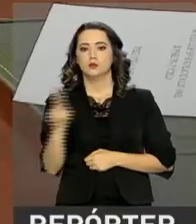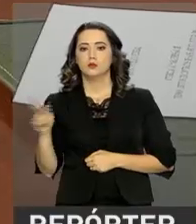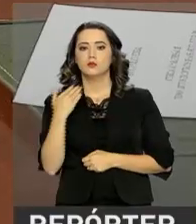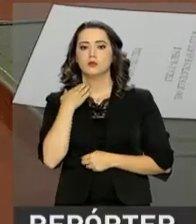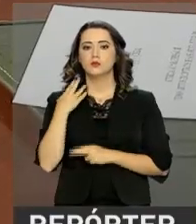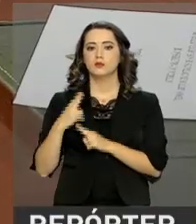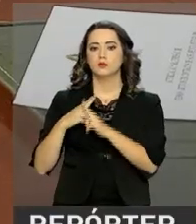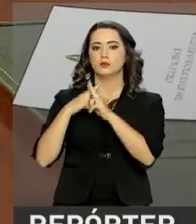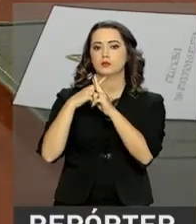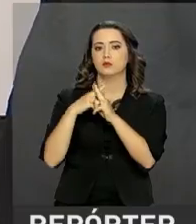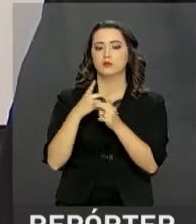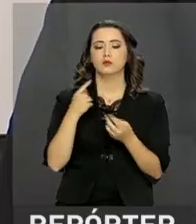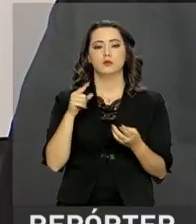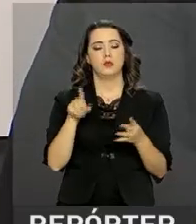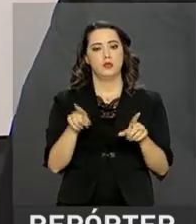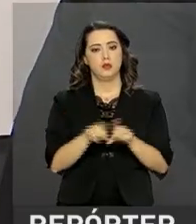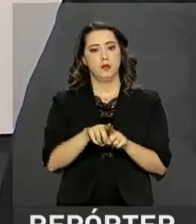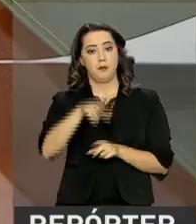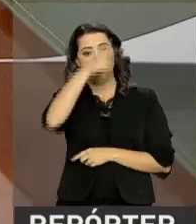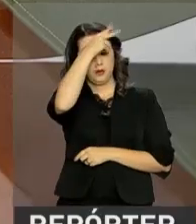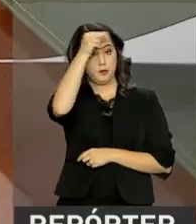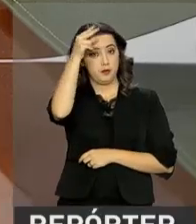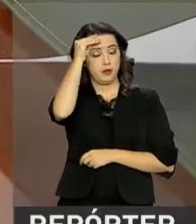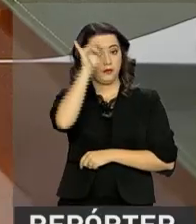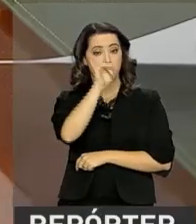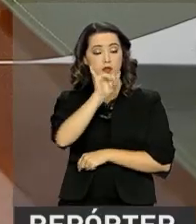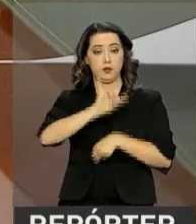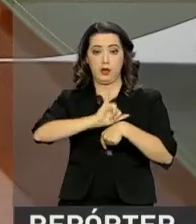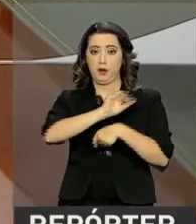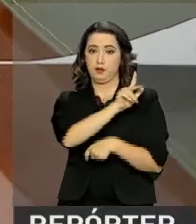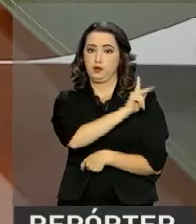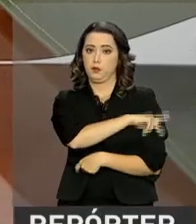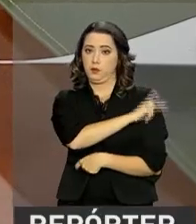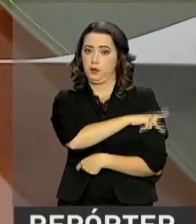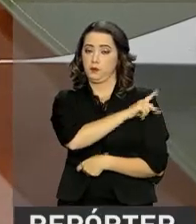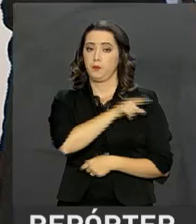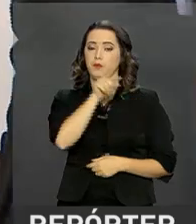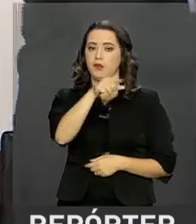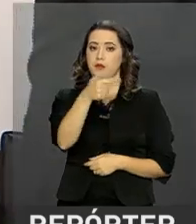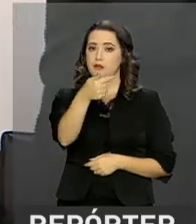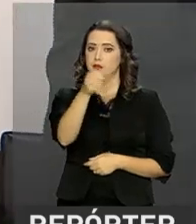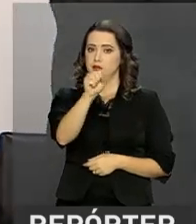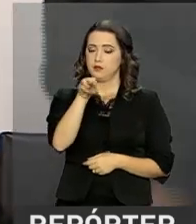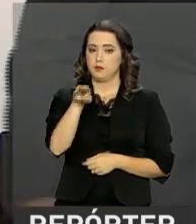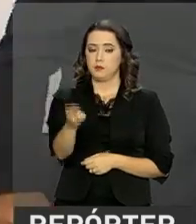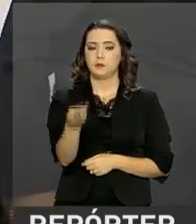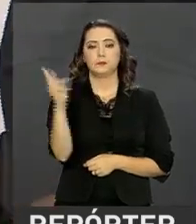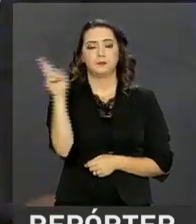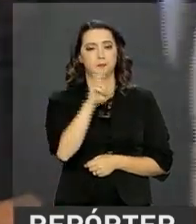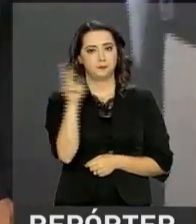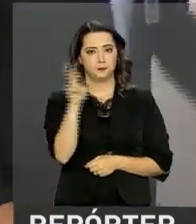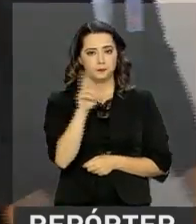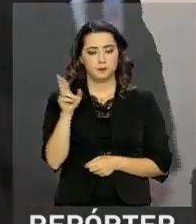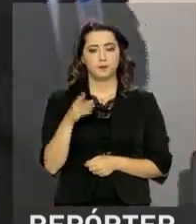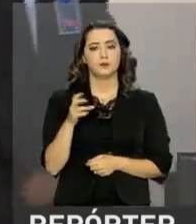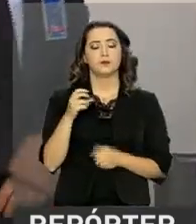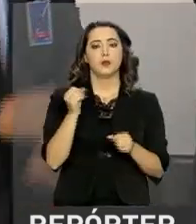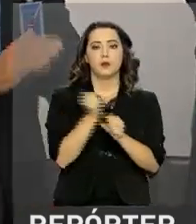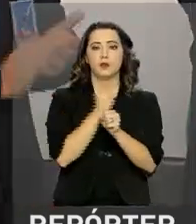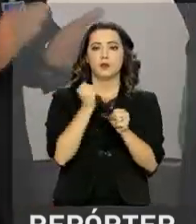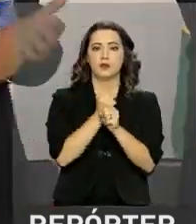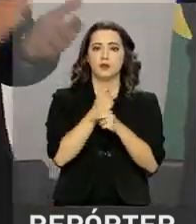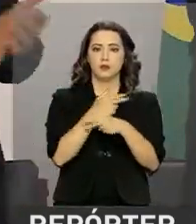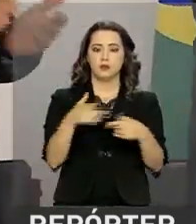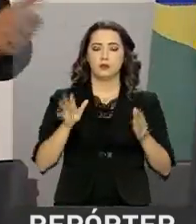caixa econômica federal eo prefeito de teresina são 78 milhões e 500 mil reais para obras de saneamento